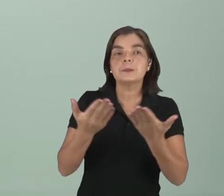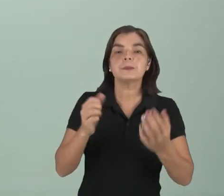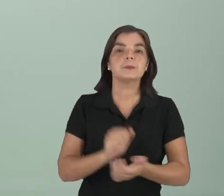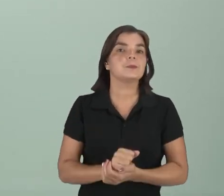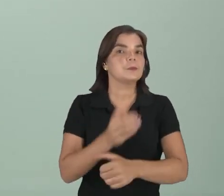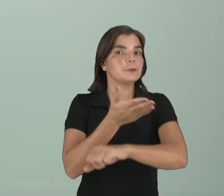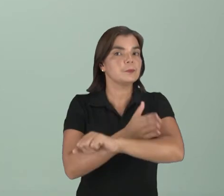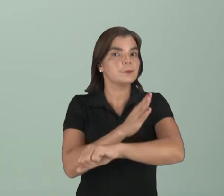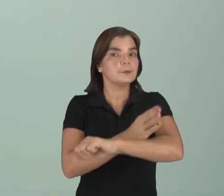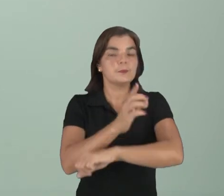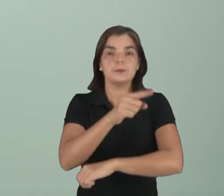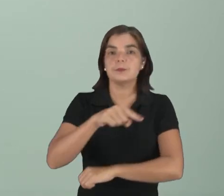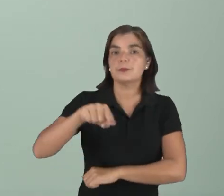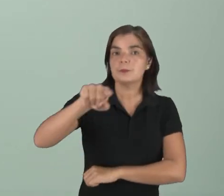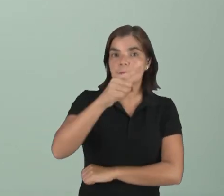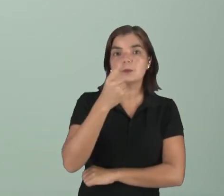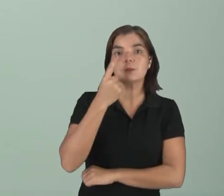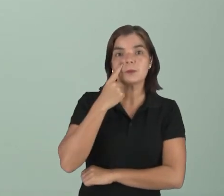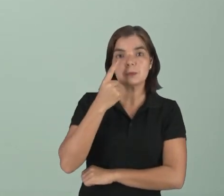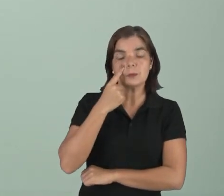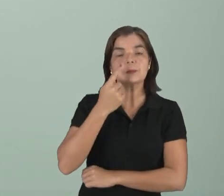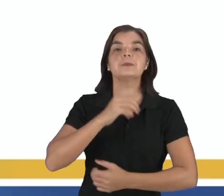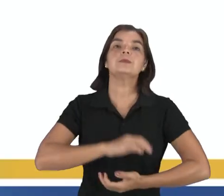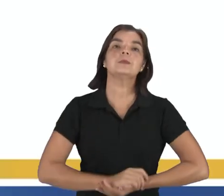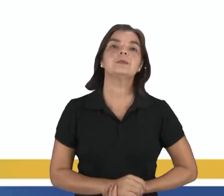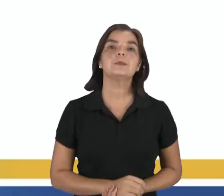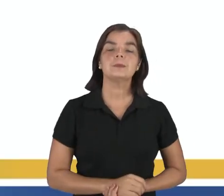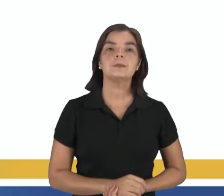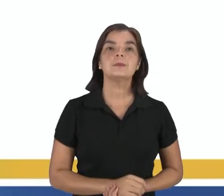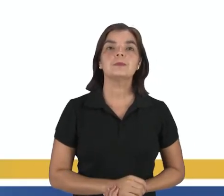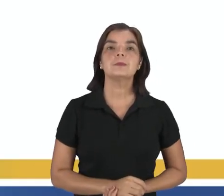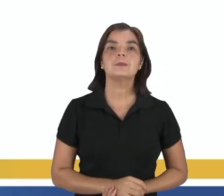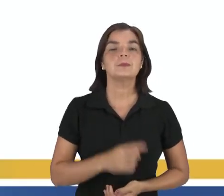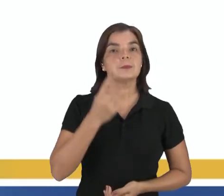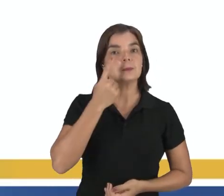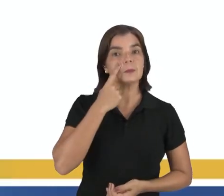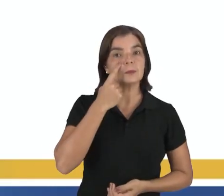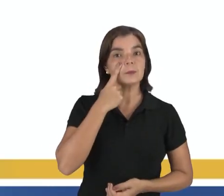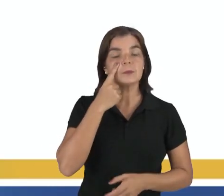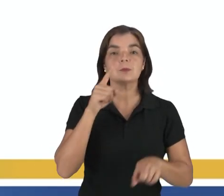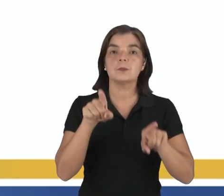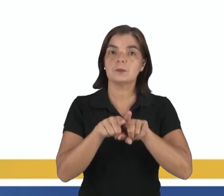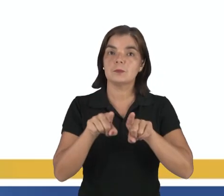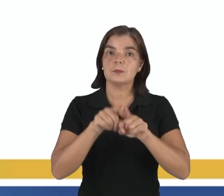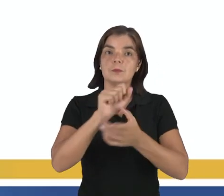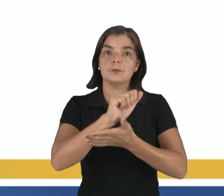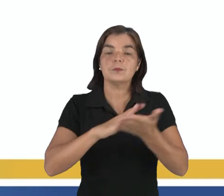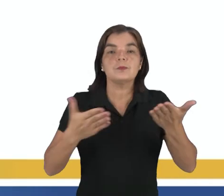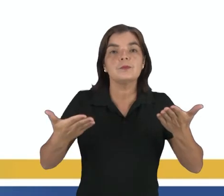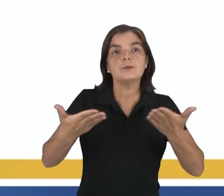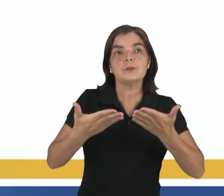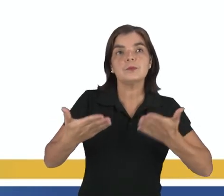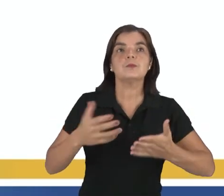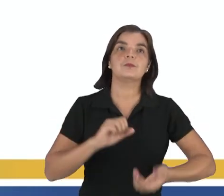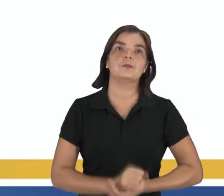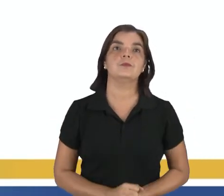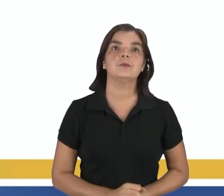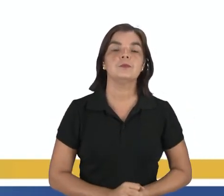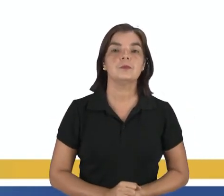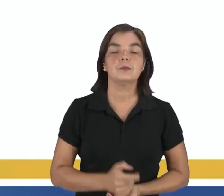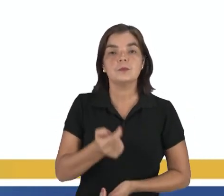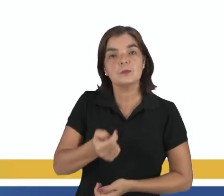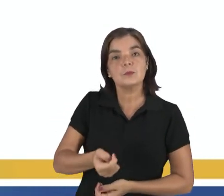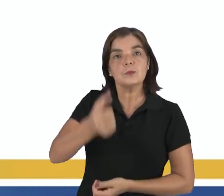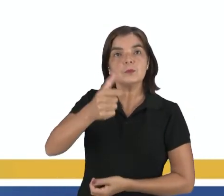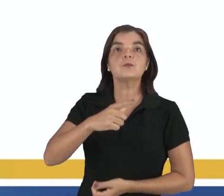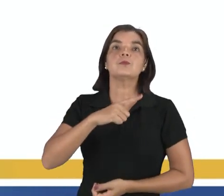a um exercitando para que vocês vejam isso na prática, beleza? Então acompanhe comigo o exercitando de hoje. Ao lançar